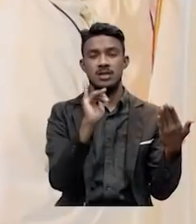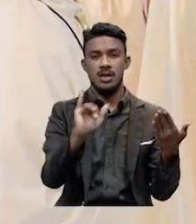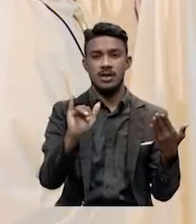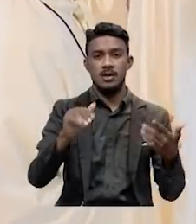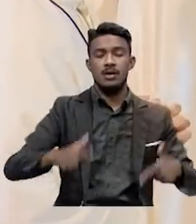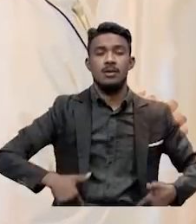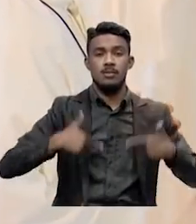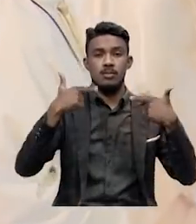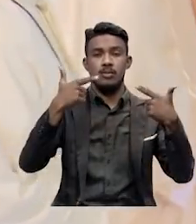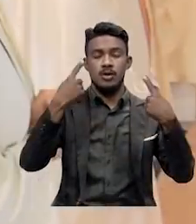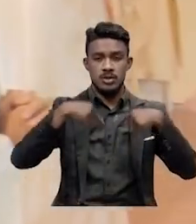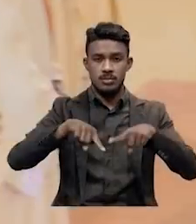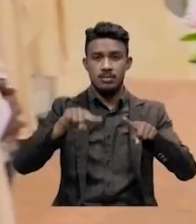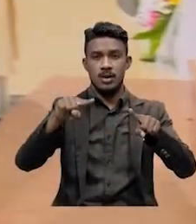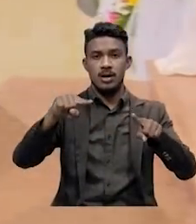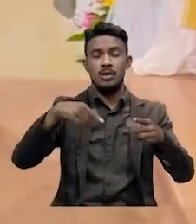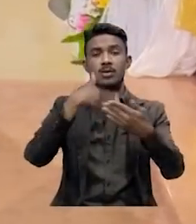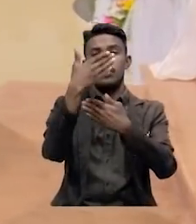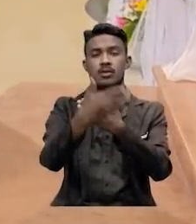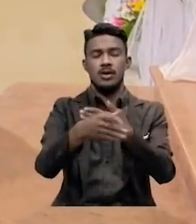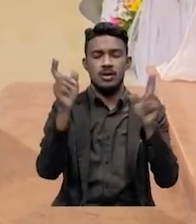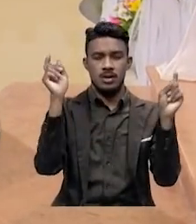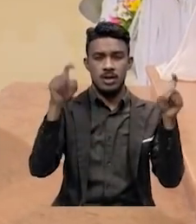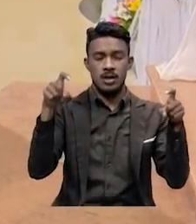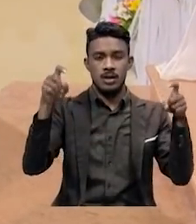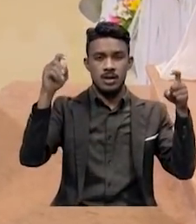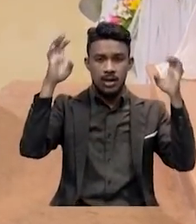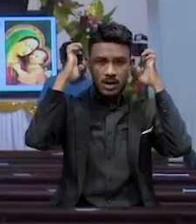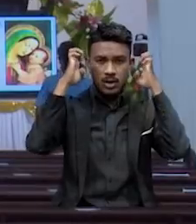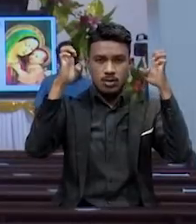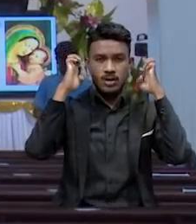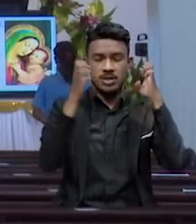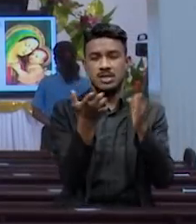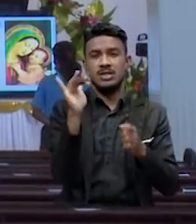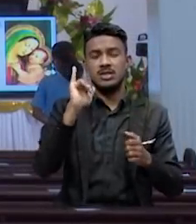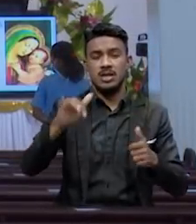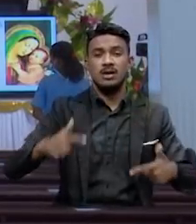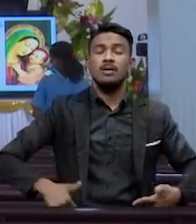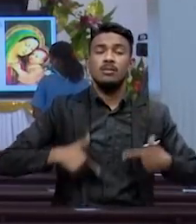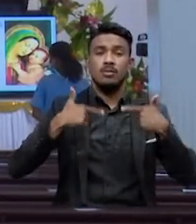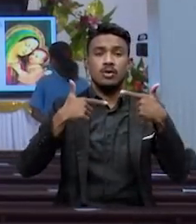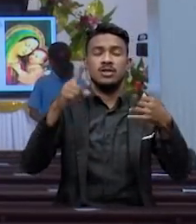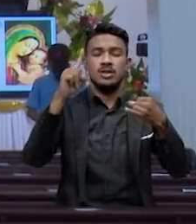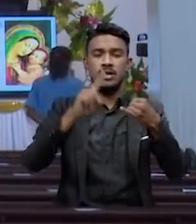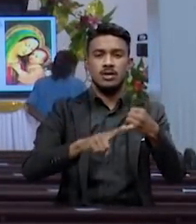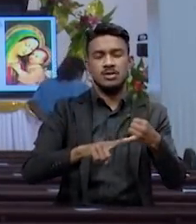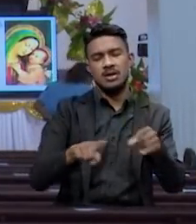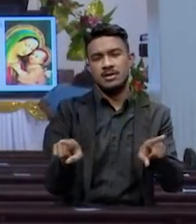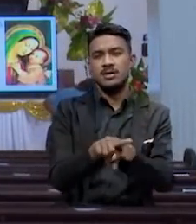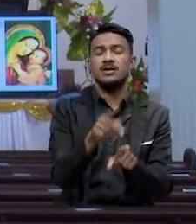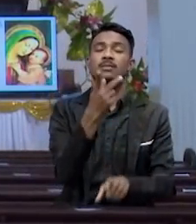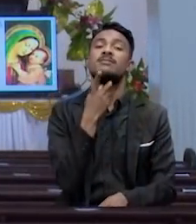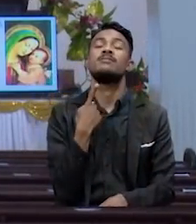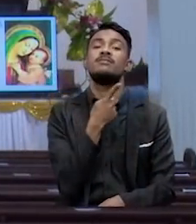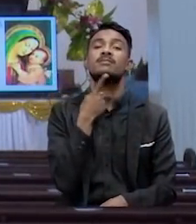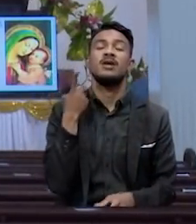sirnia vida ba oine, tem ser educação para Sirnia vide ikus se se balu sai padre balu sa sai